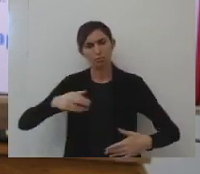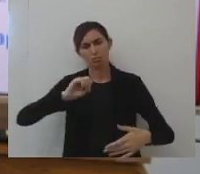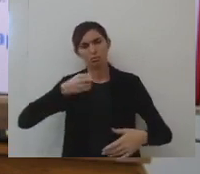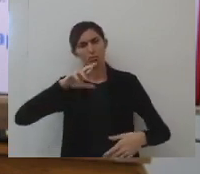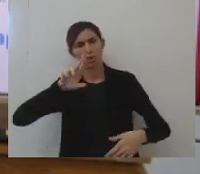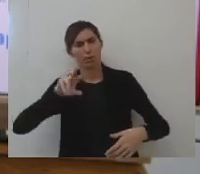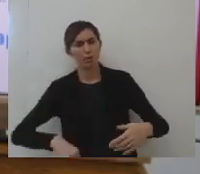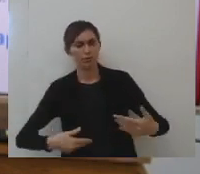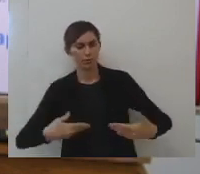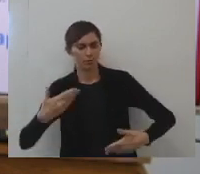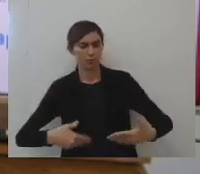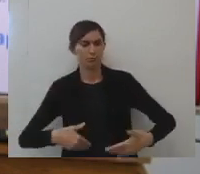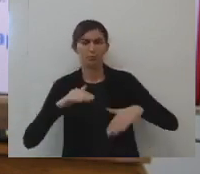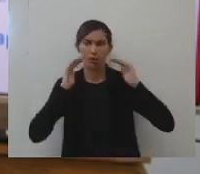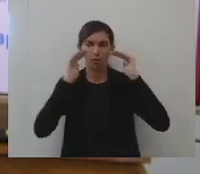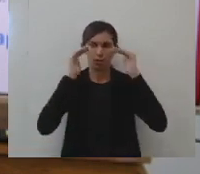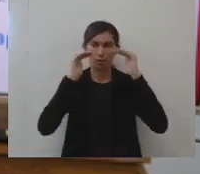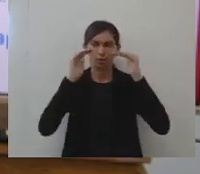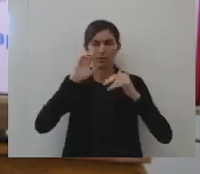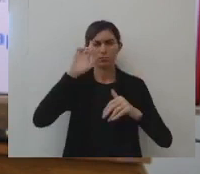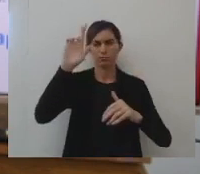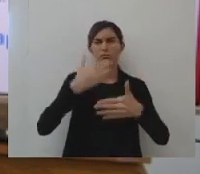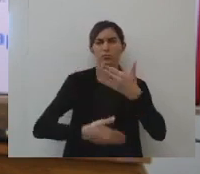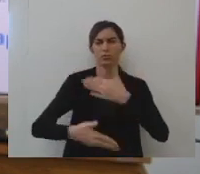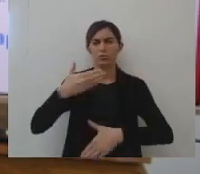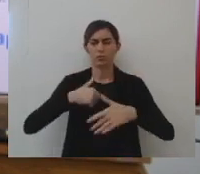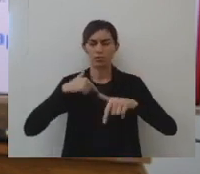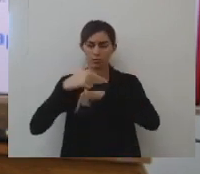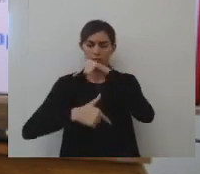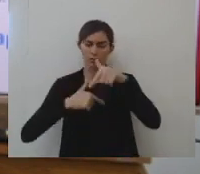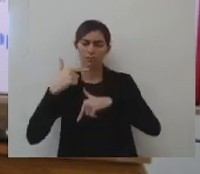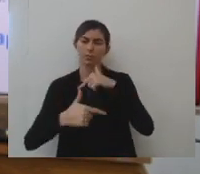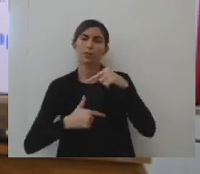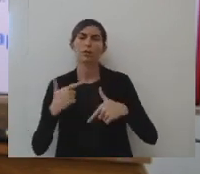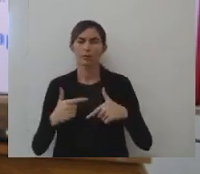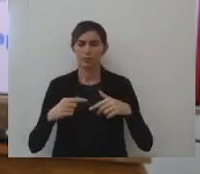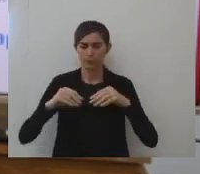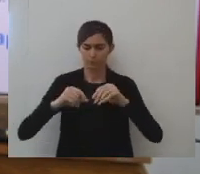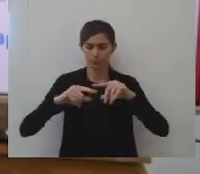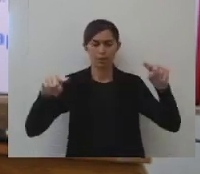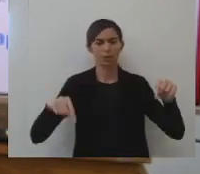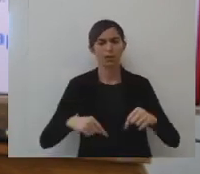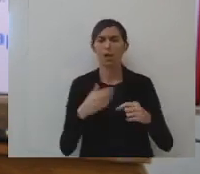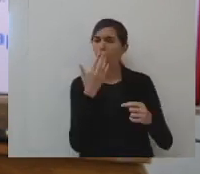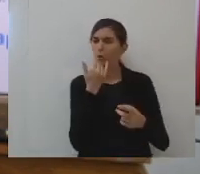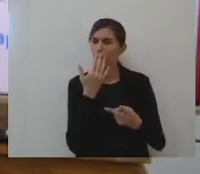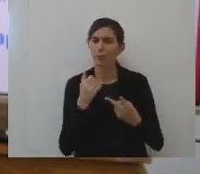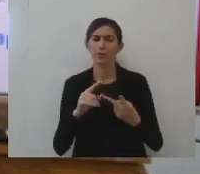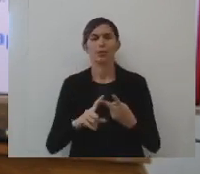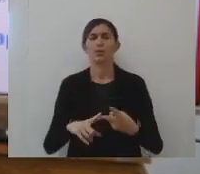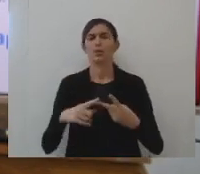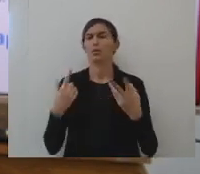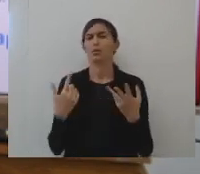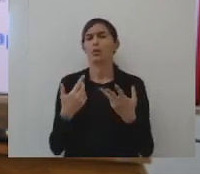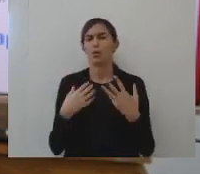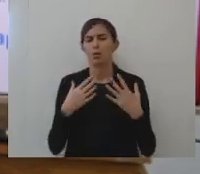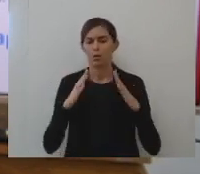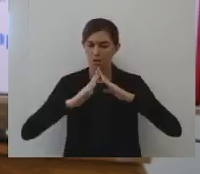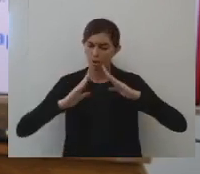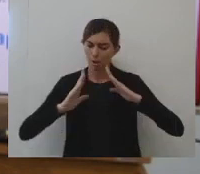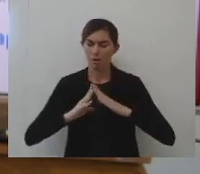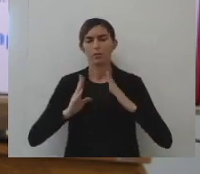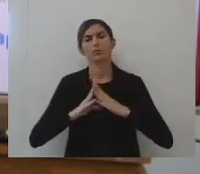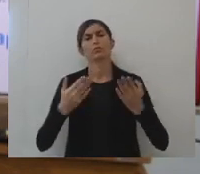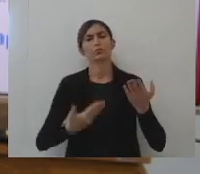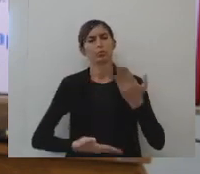ali para servir a esse senhor, ele troca praticamente o trabalho na terra por alimento, né, por comida, por